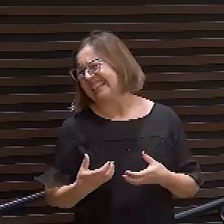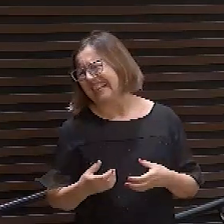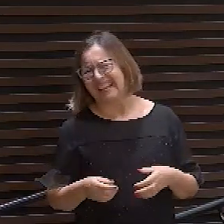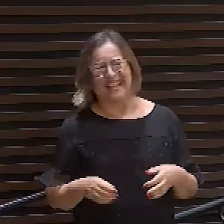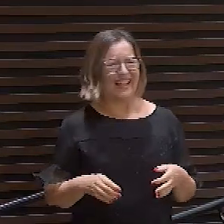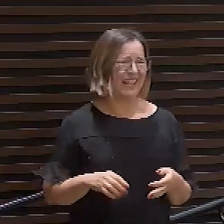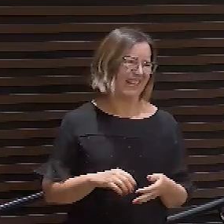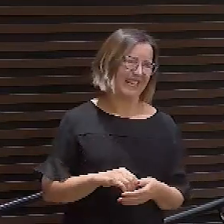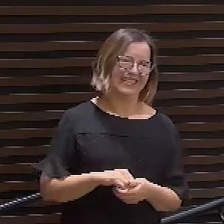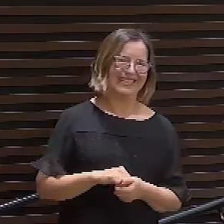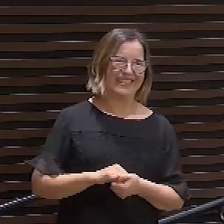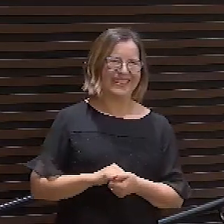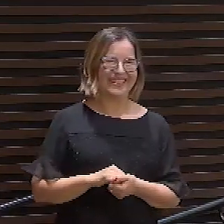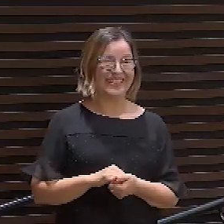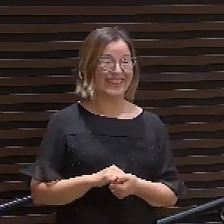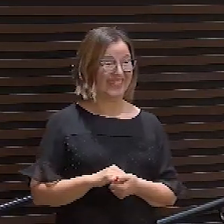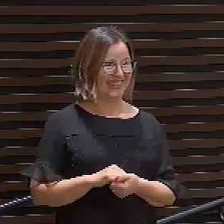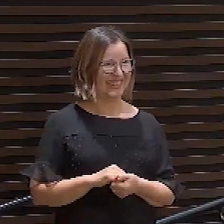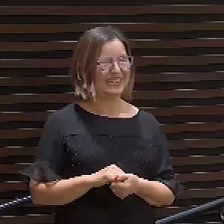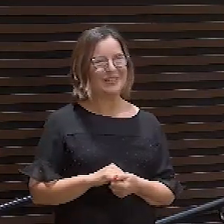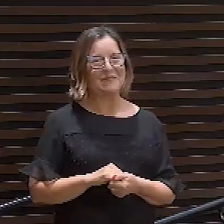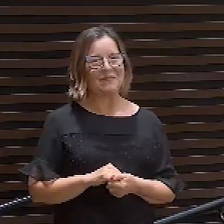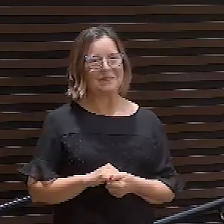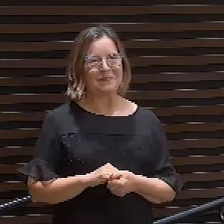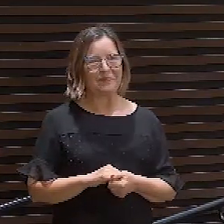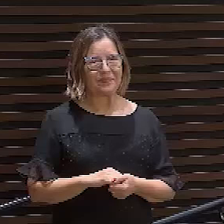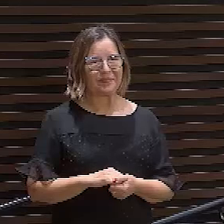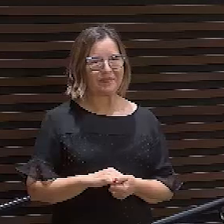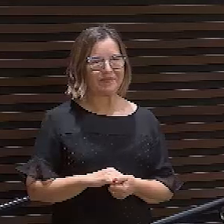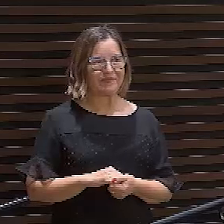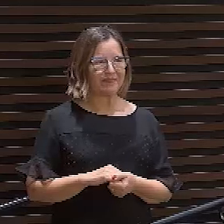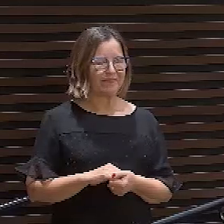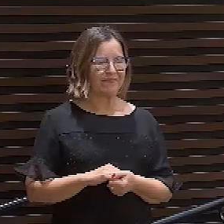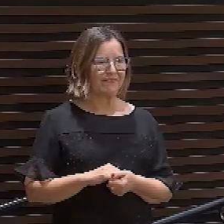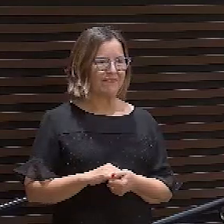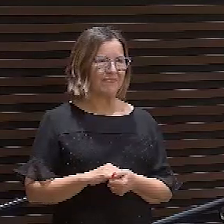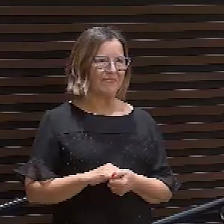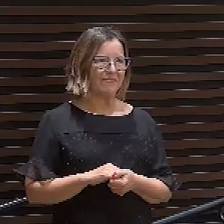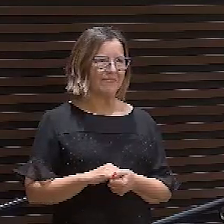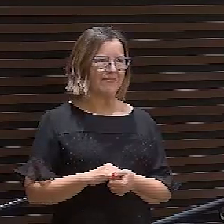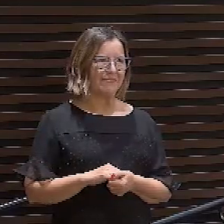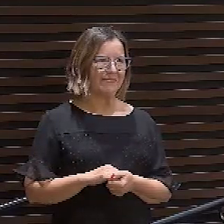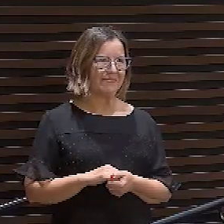exaurida, na construção dos